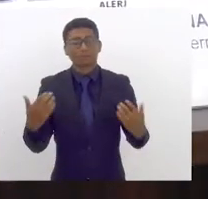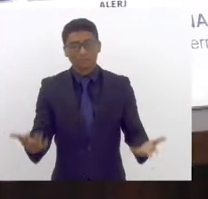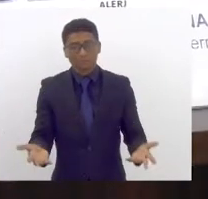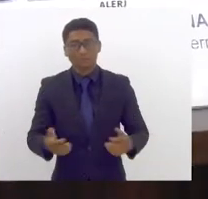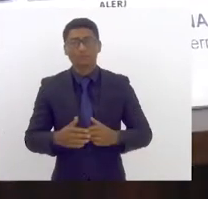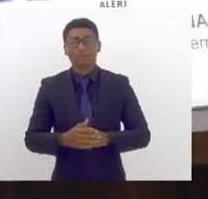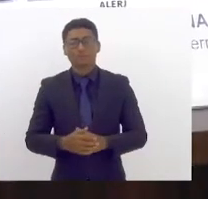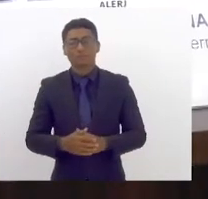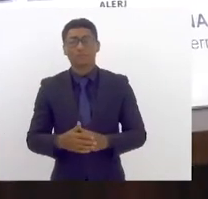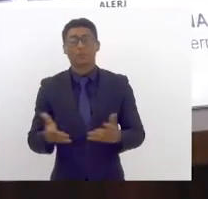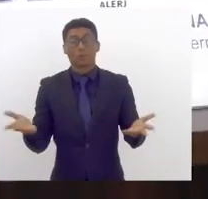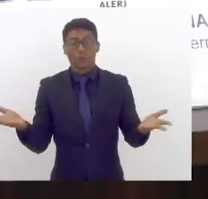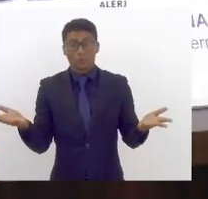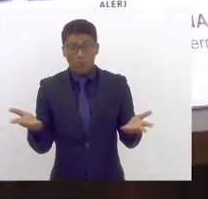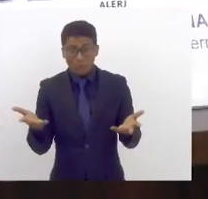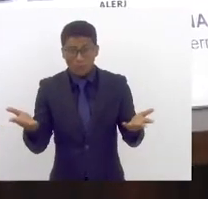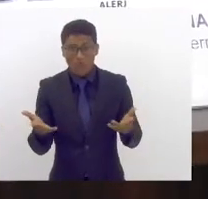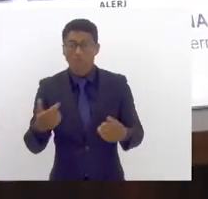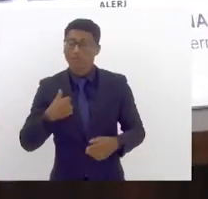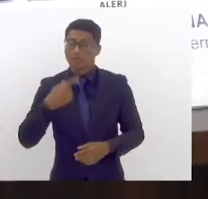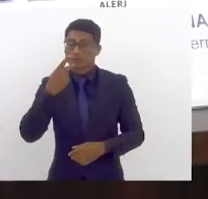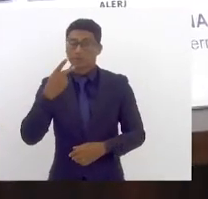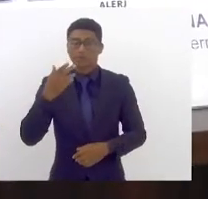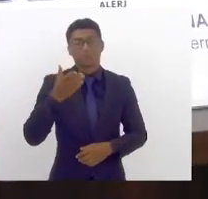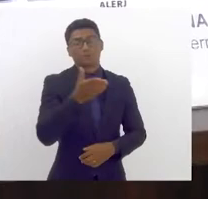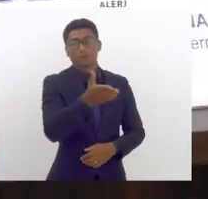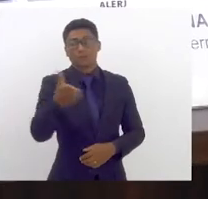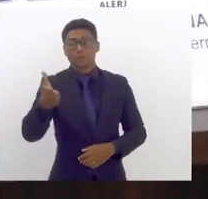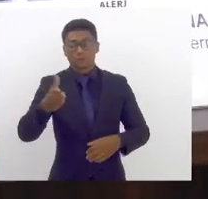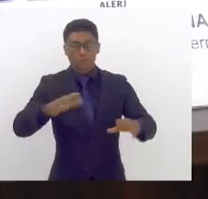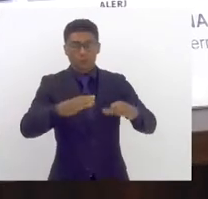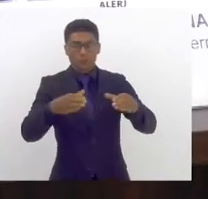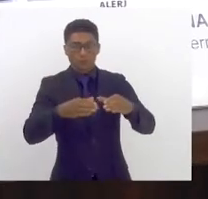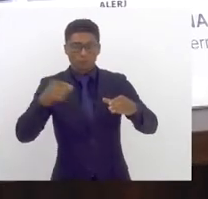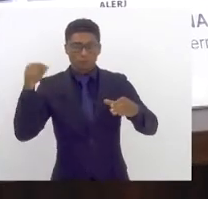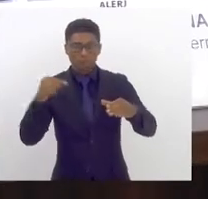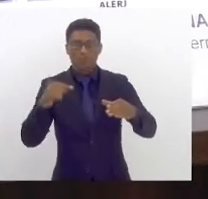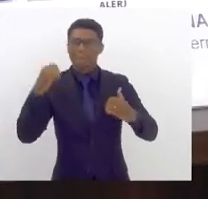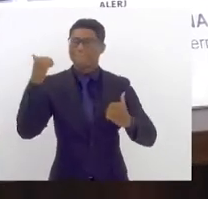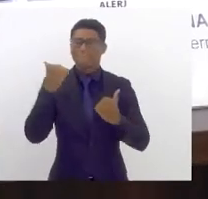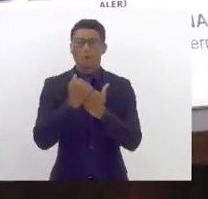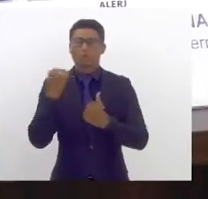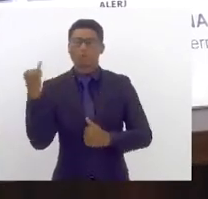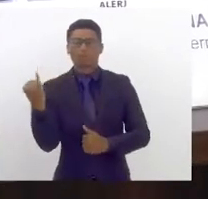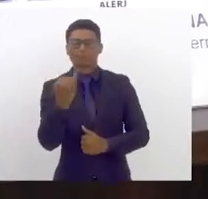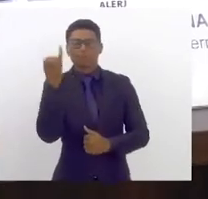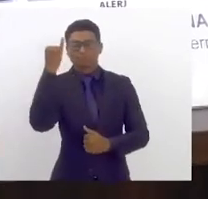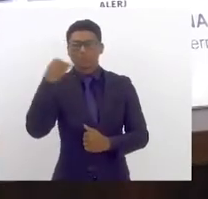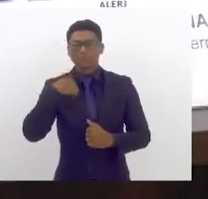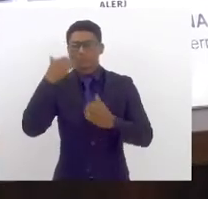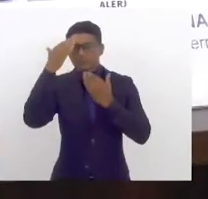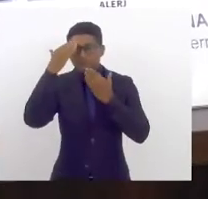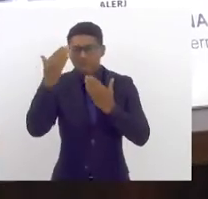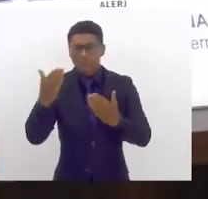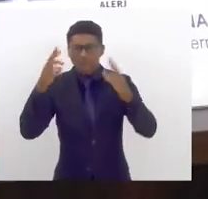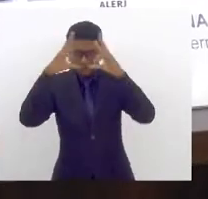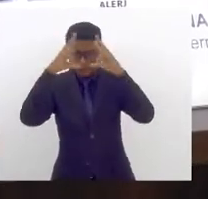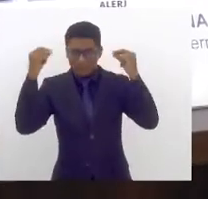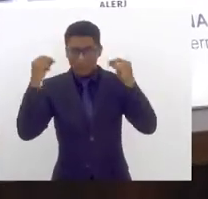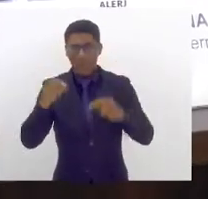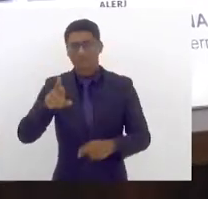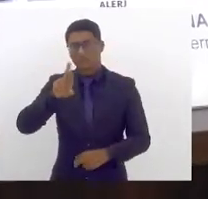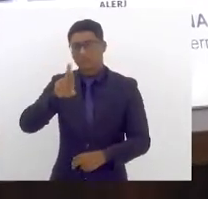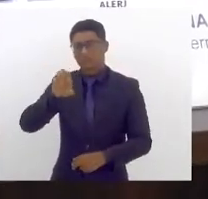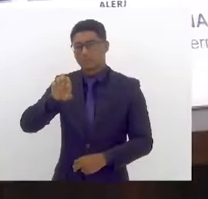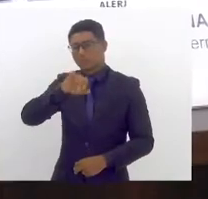hoje queria passar para vocês essa coisa da rede de apoio Quero Agradecer publicamente a enfermeira Rejane